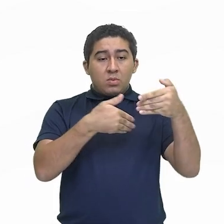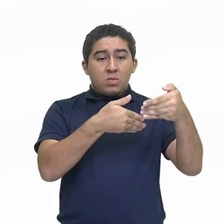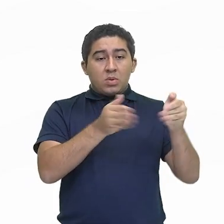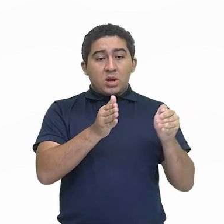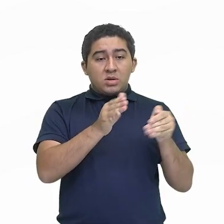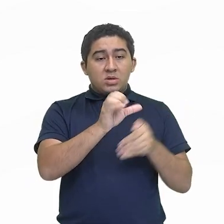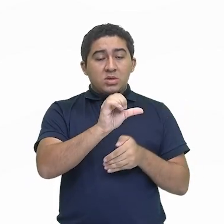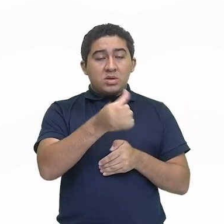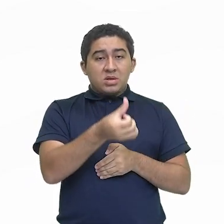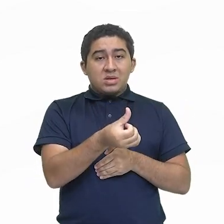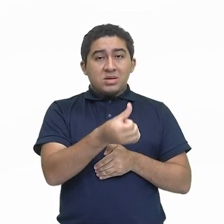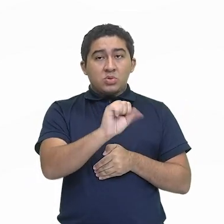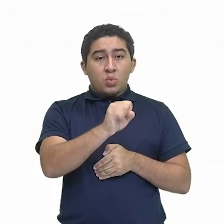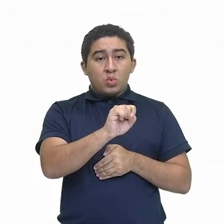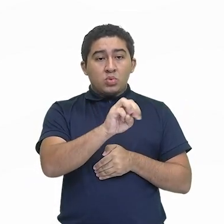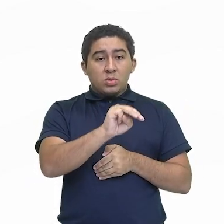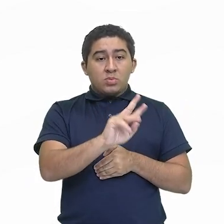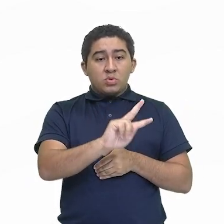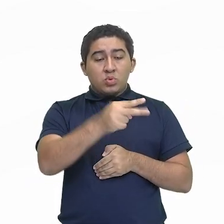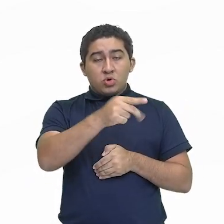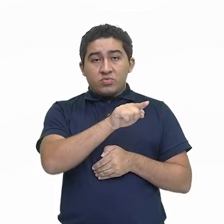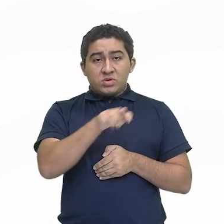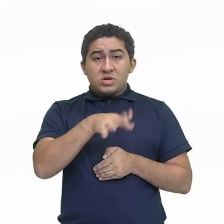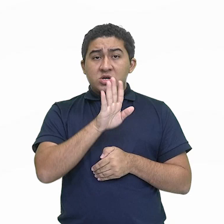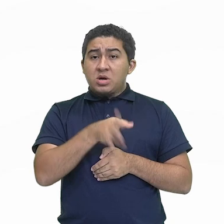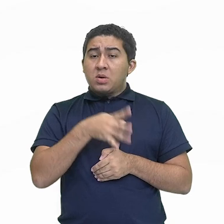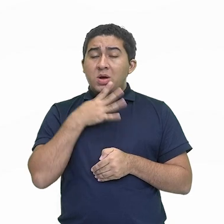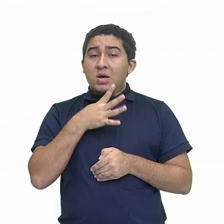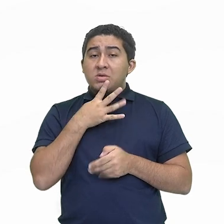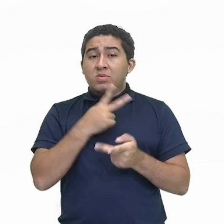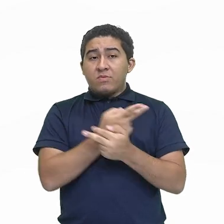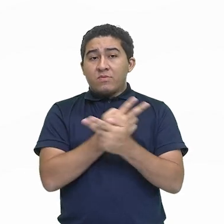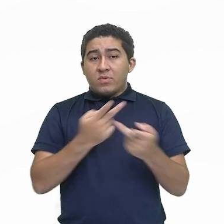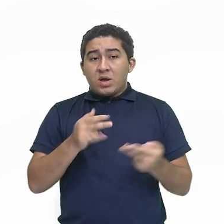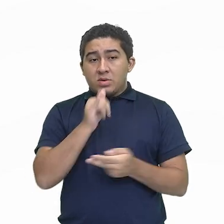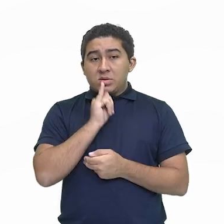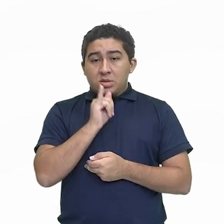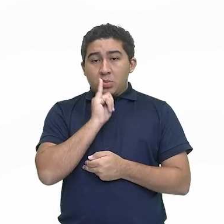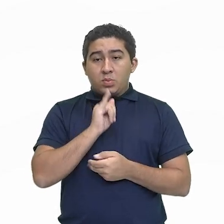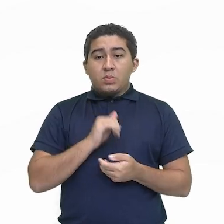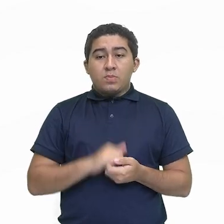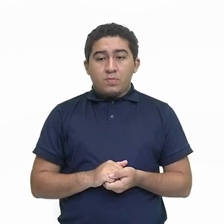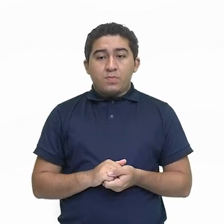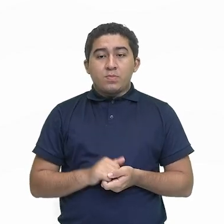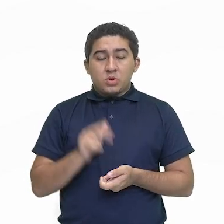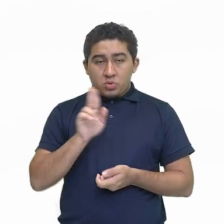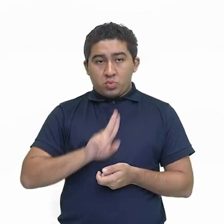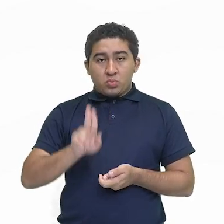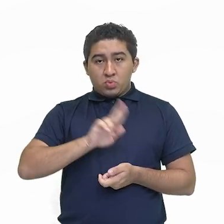Você tem aí, com certeza, já viu aí vários exemplos em que se